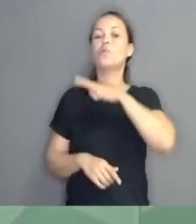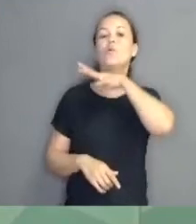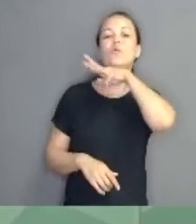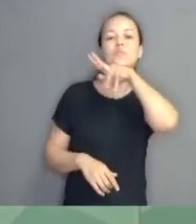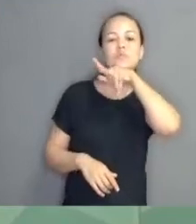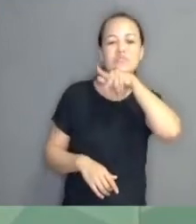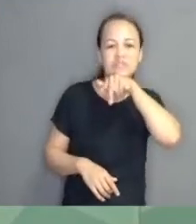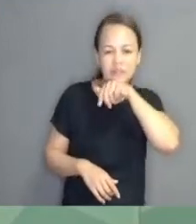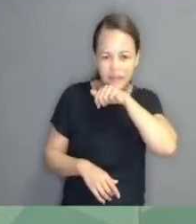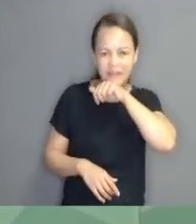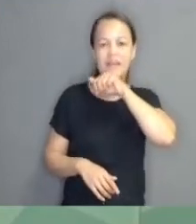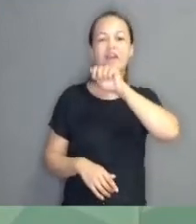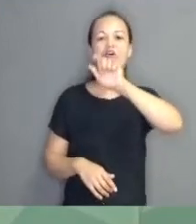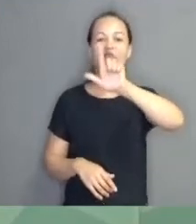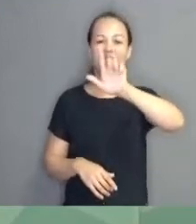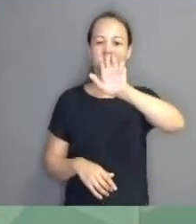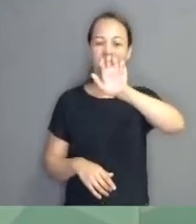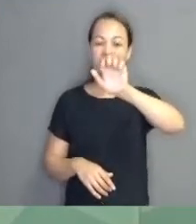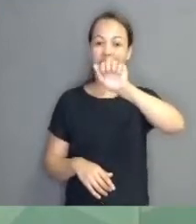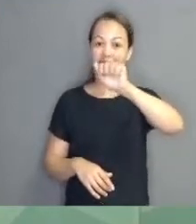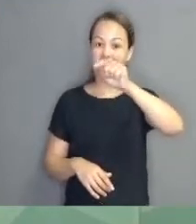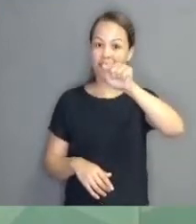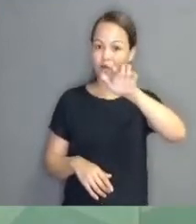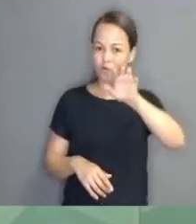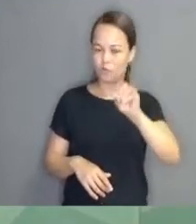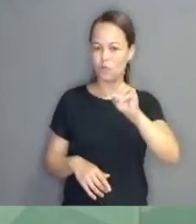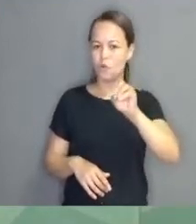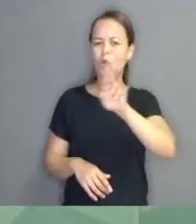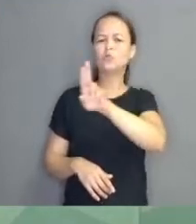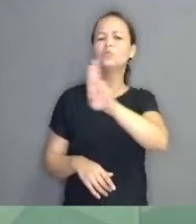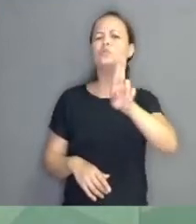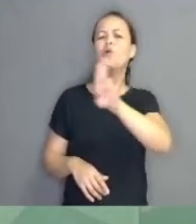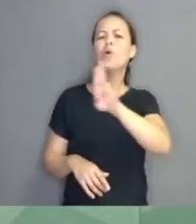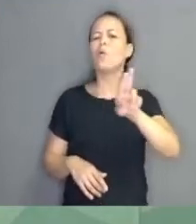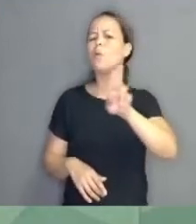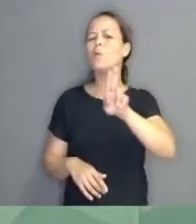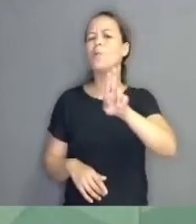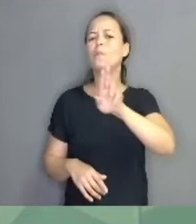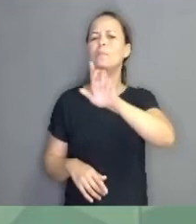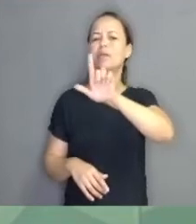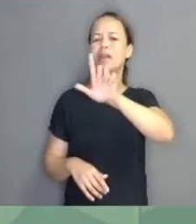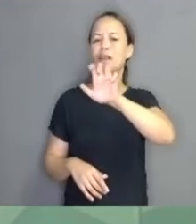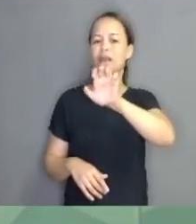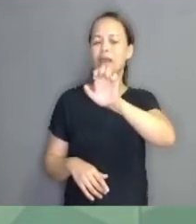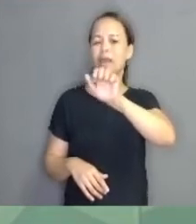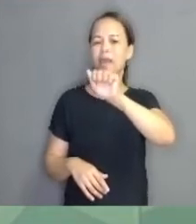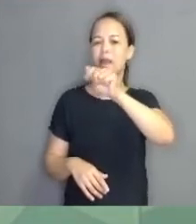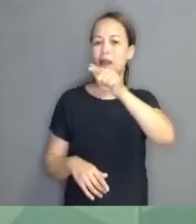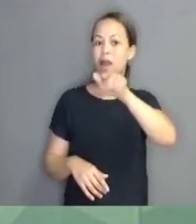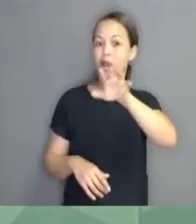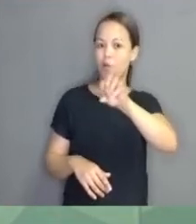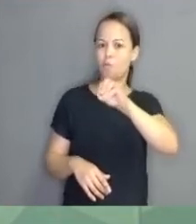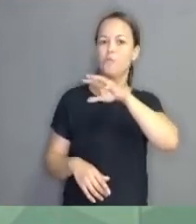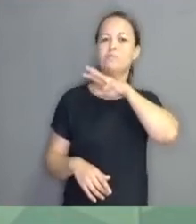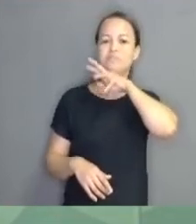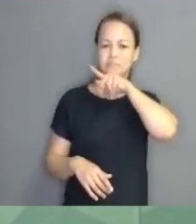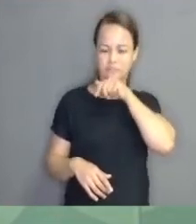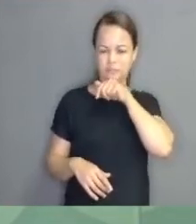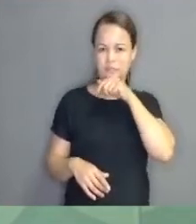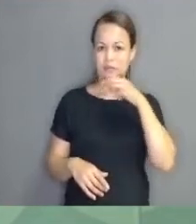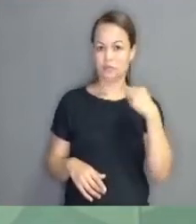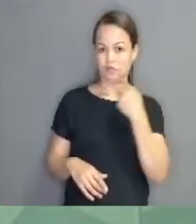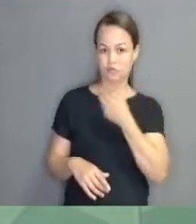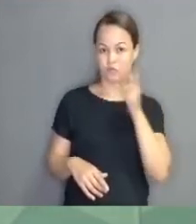leão em isso mesmo Olha o nome Leão escrito aqui em baixo nós vamos